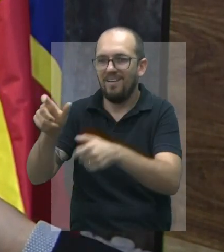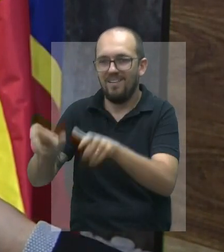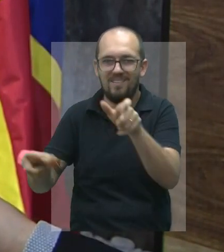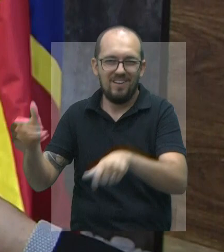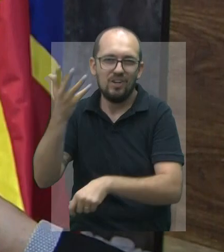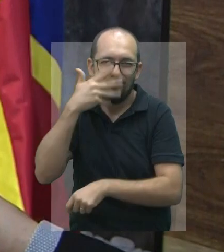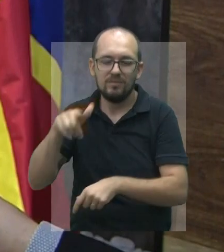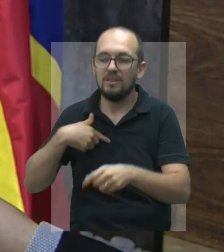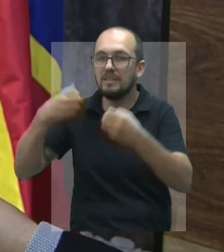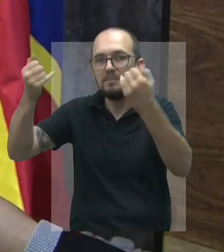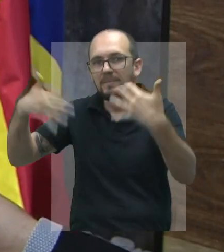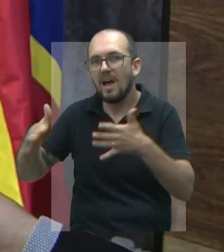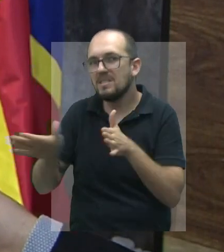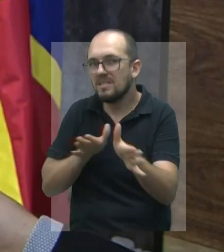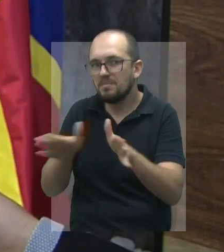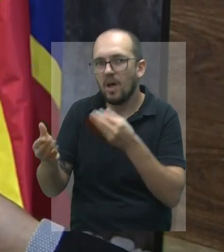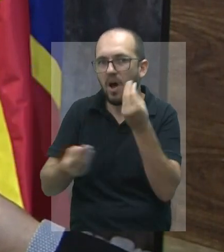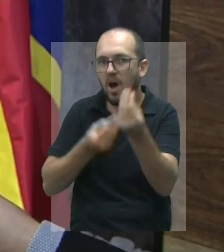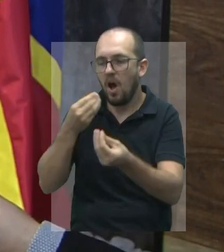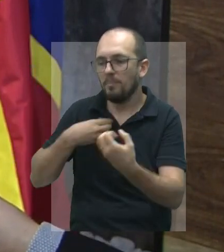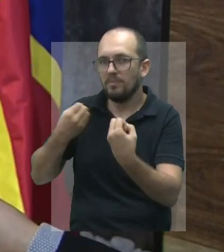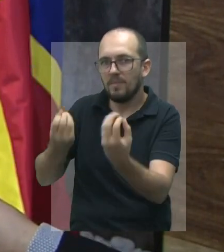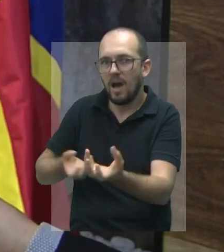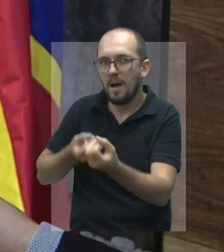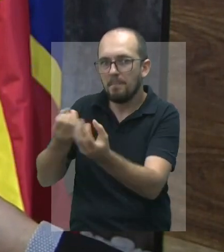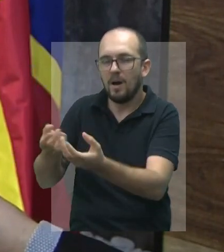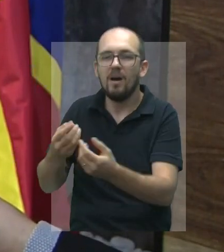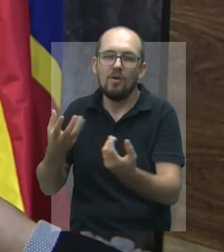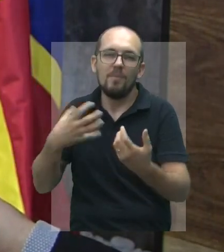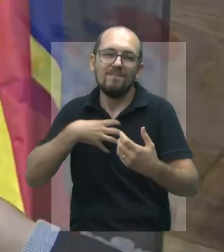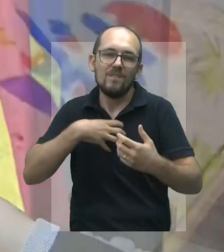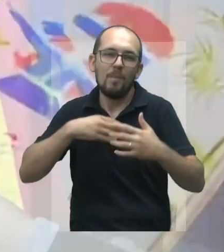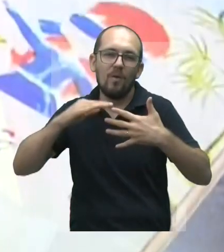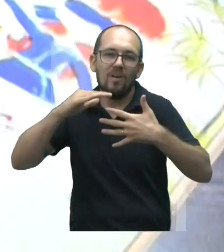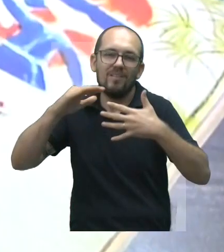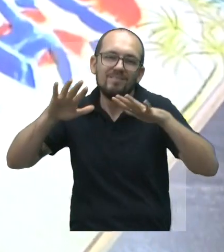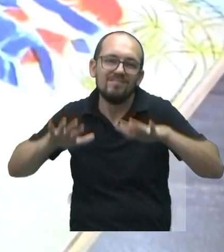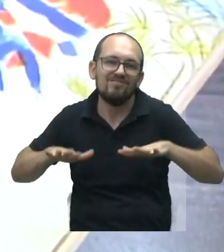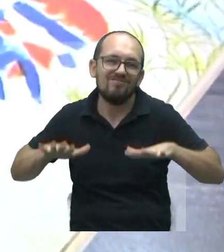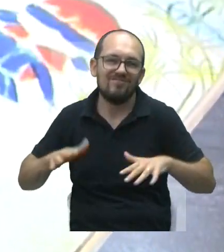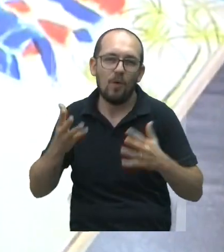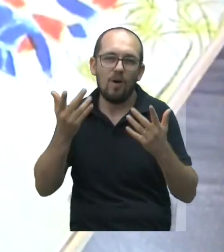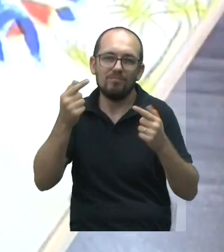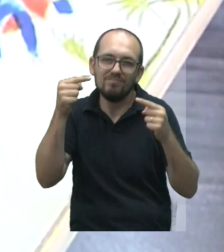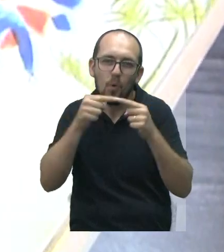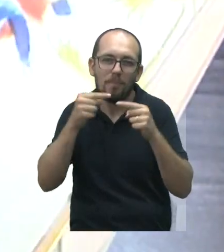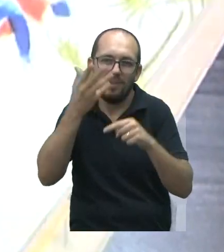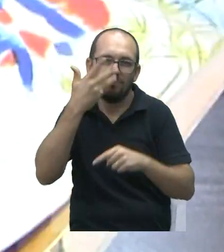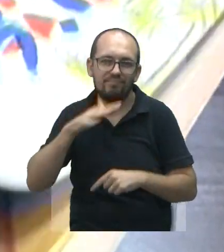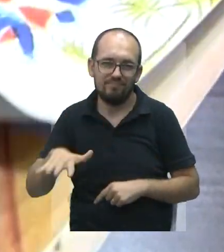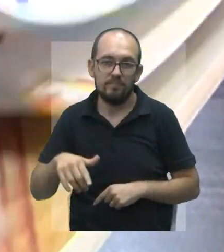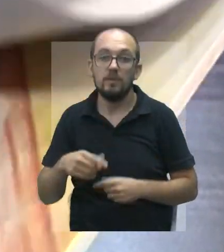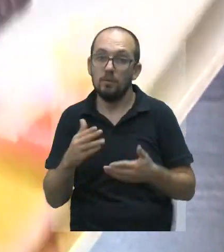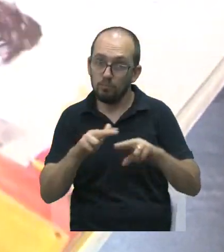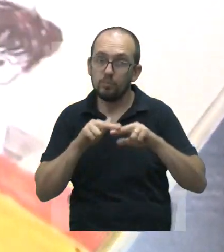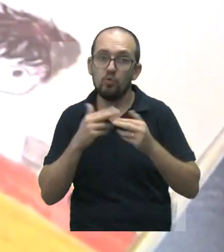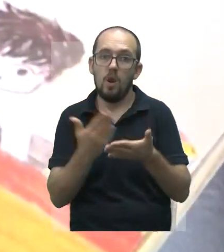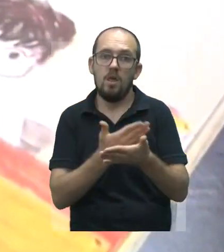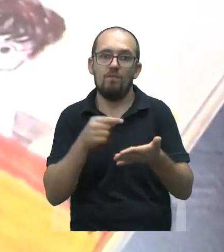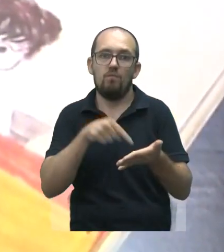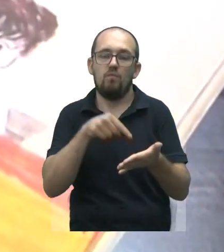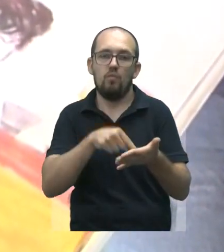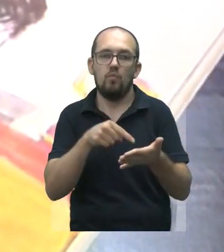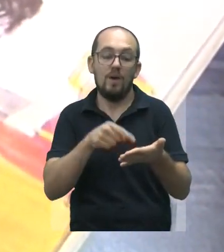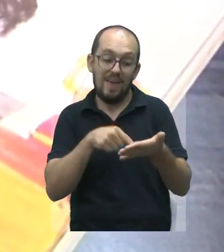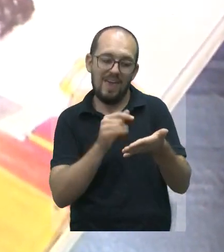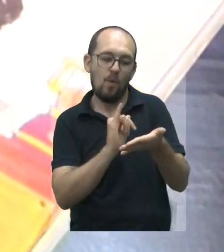a acessibilidade, de uma forma, numa linguagem infantil. Então é um personagem, é uma criança contando toda